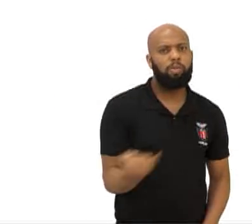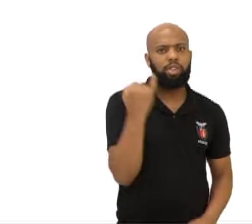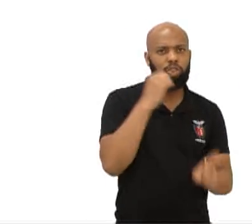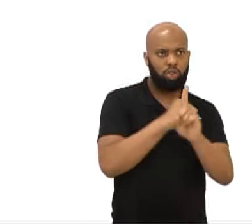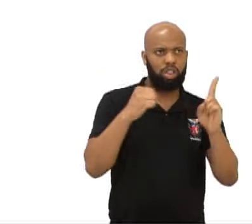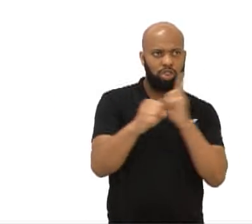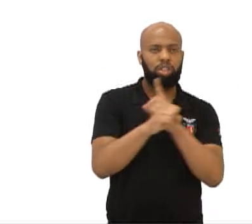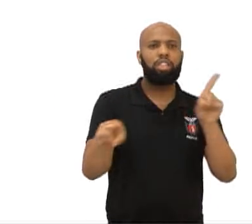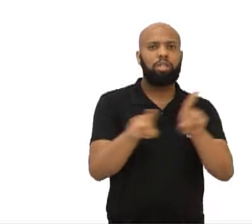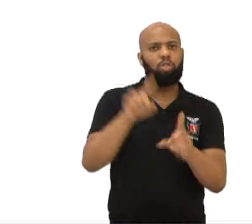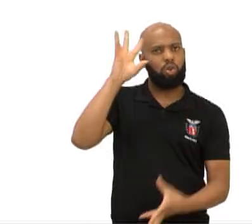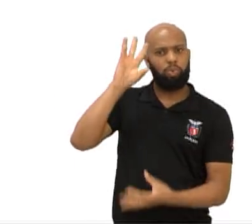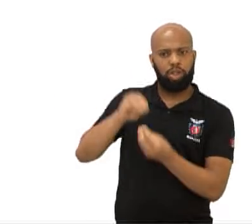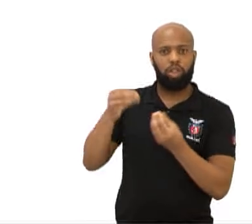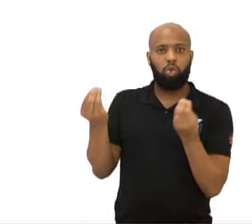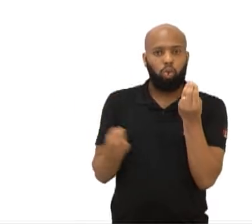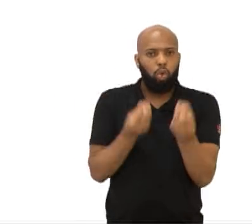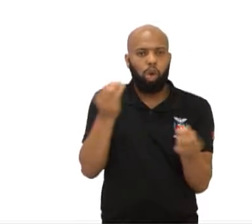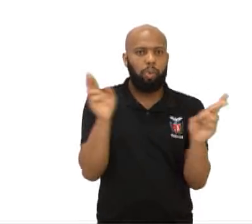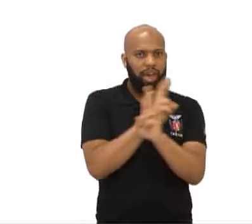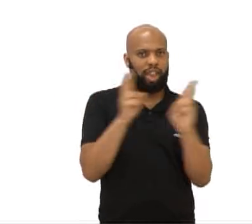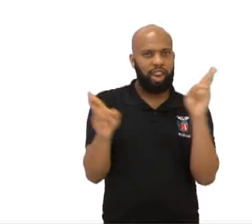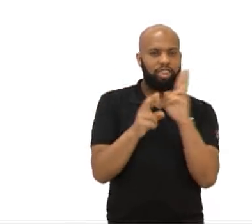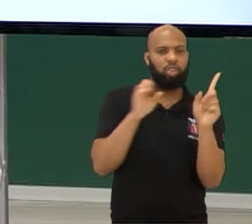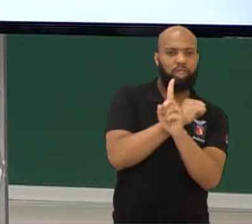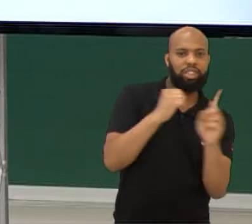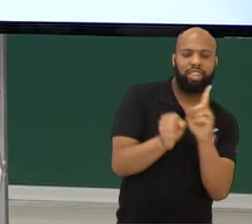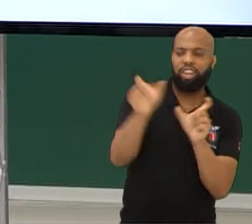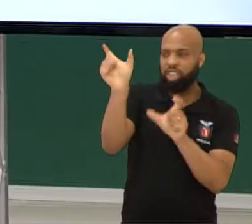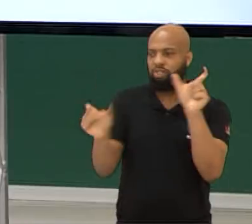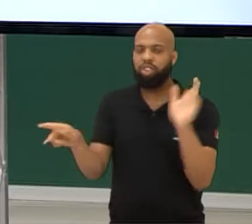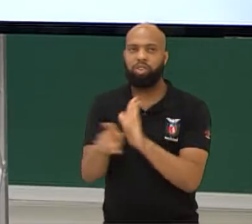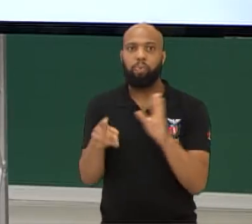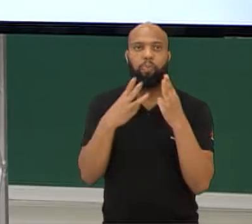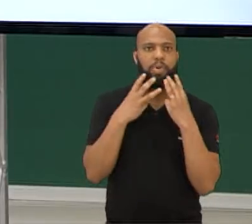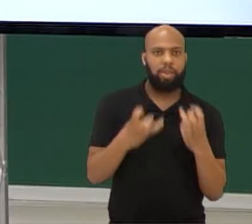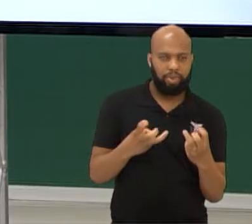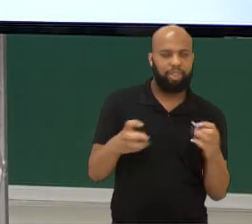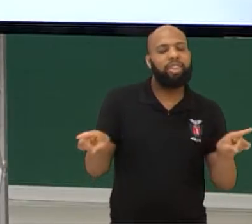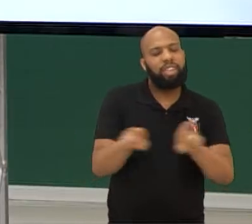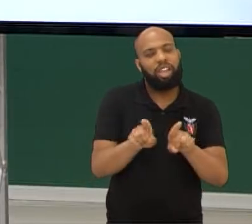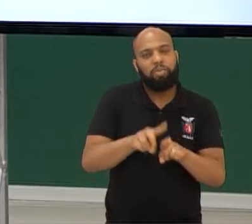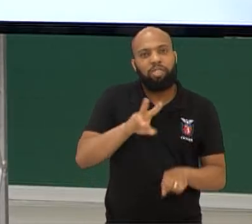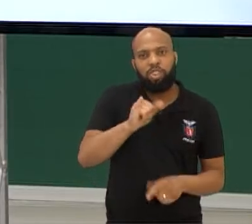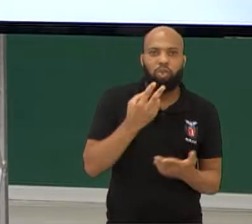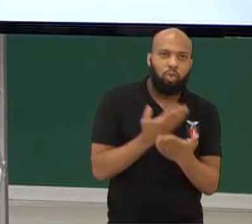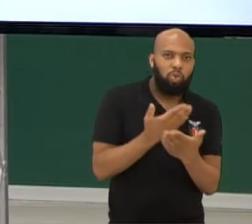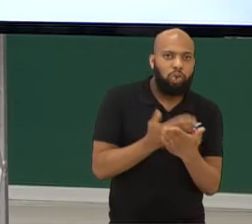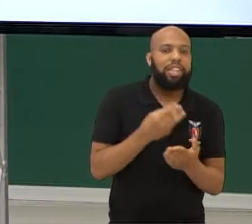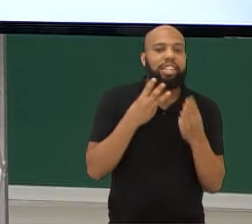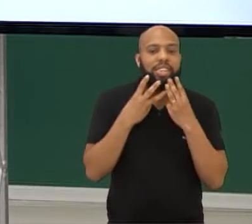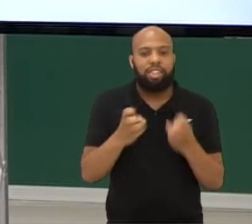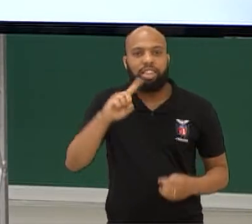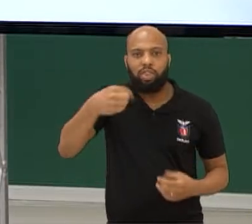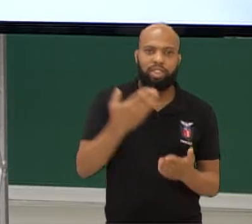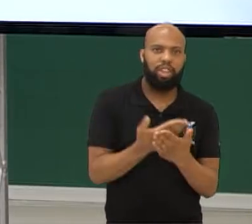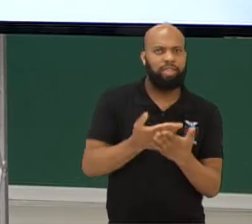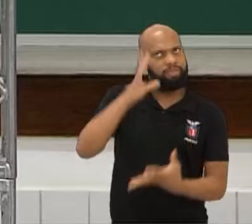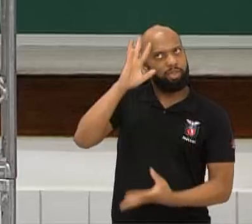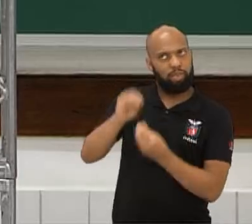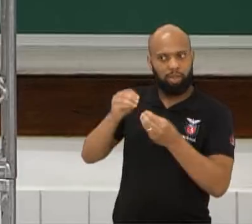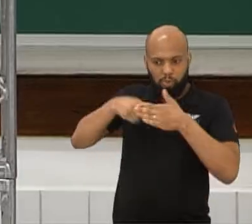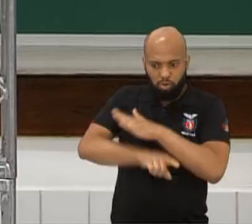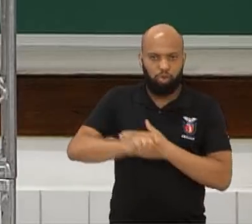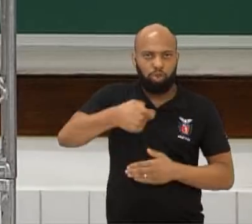sociologia, e a compreensão da relação entre indivíduo e sociedade para o Karl Marx. Então, na próxima aula, a gente continua estudando o Karl Marx, vamos entender um